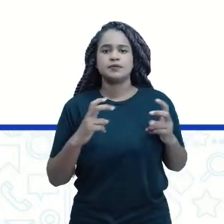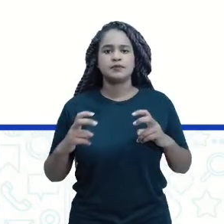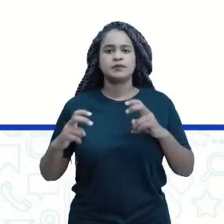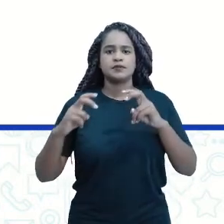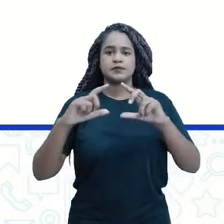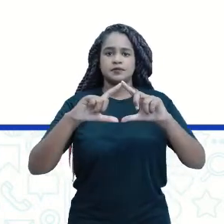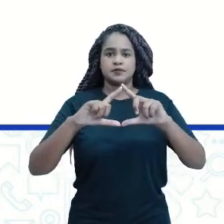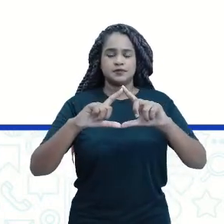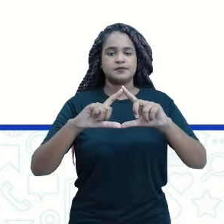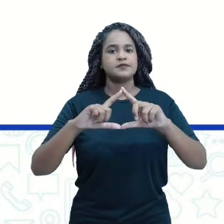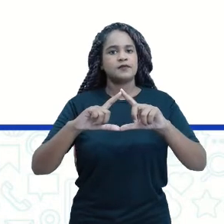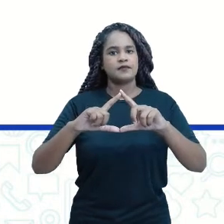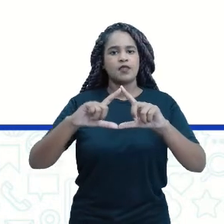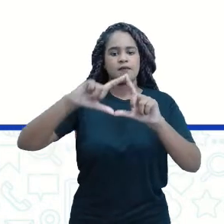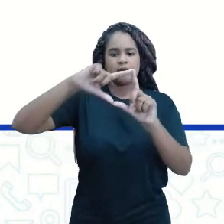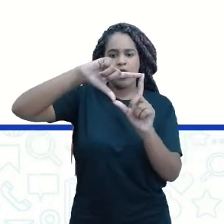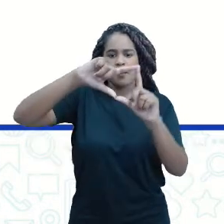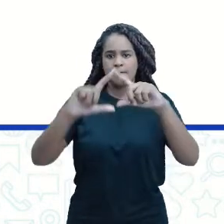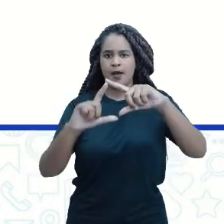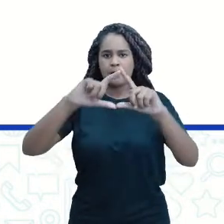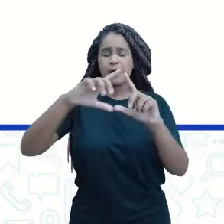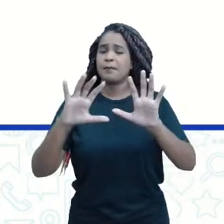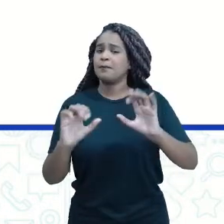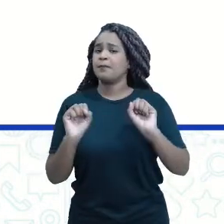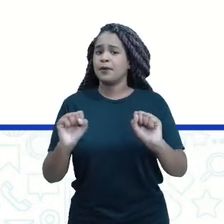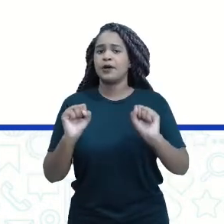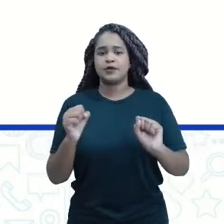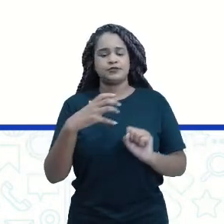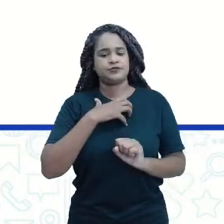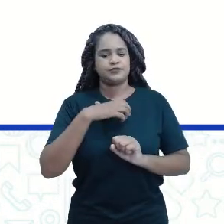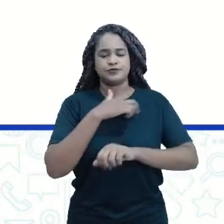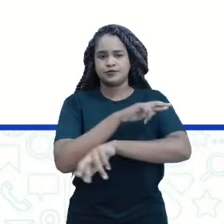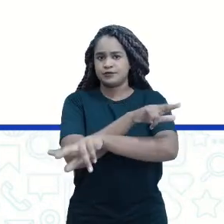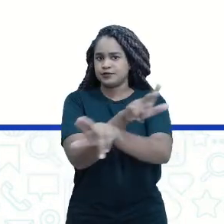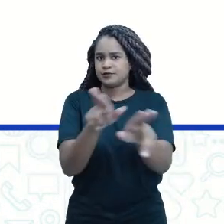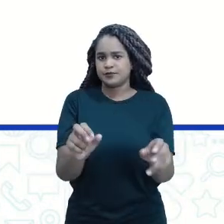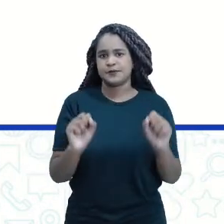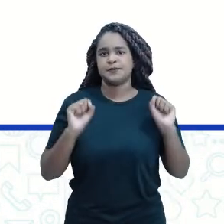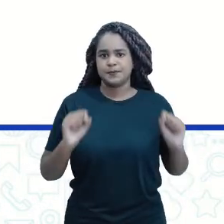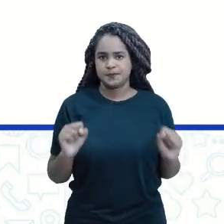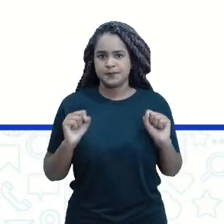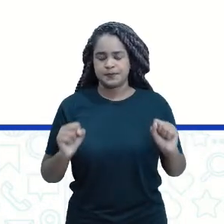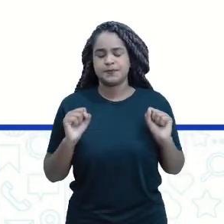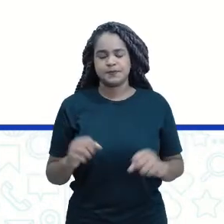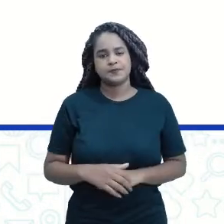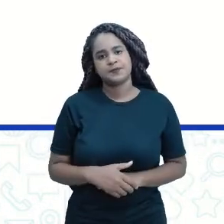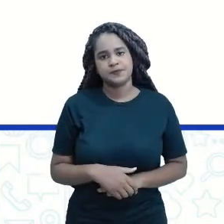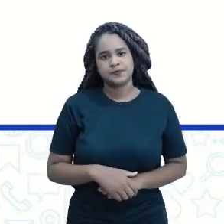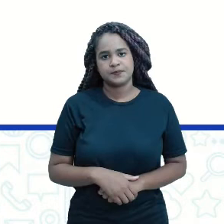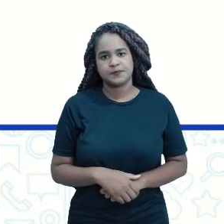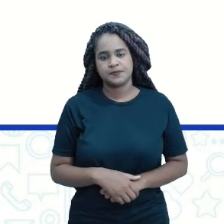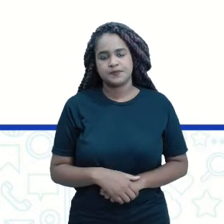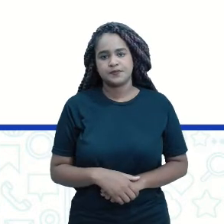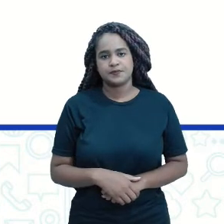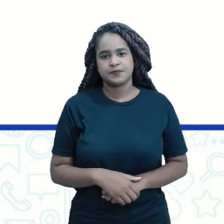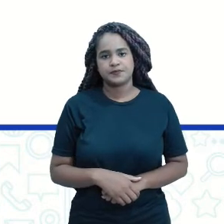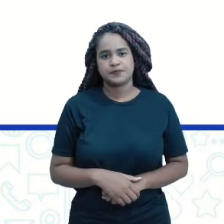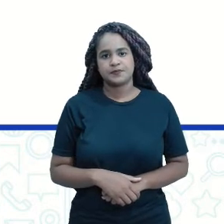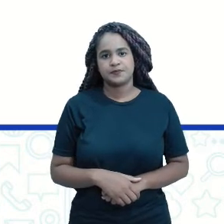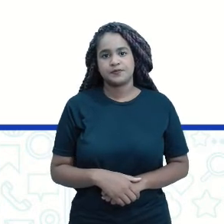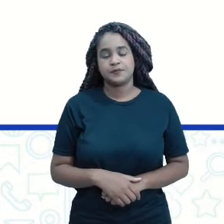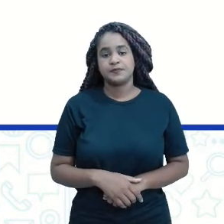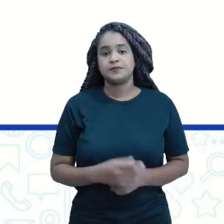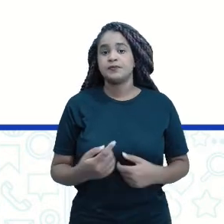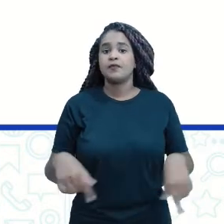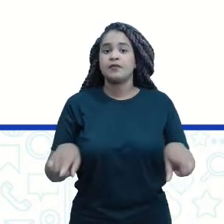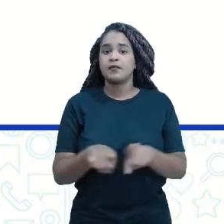tem 3, mas poderia vir de várias maneiras, né? A gente ainda podia utilizar de outras posições desse triângulo, porém a gente